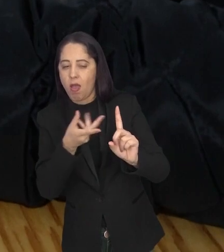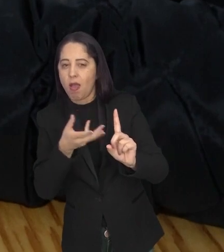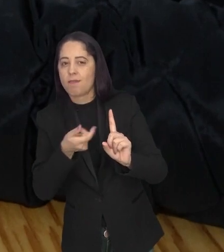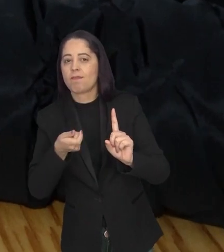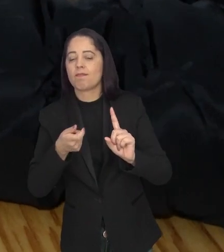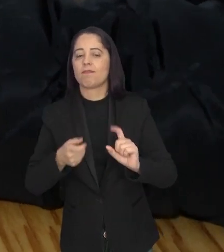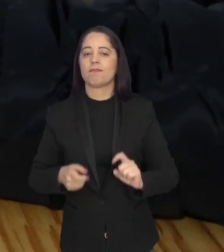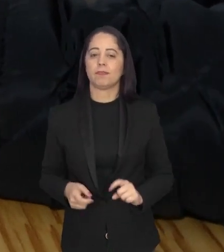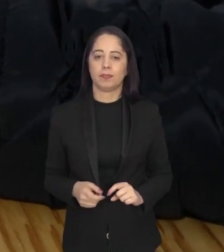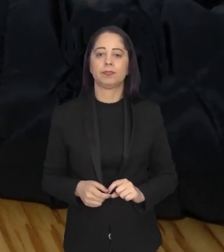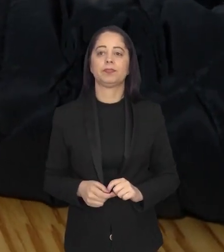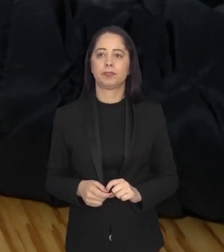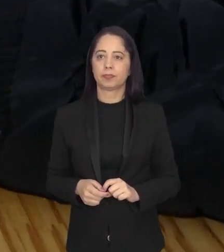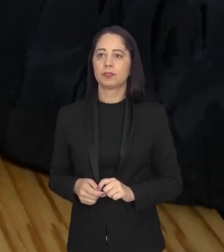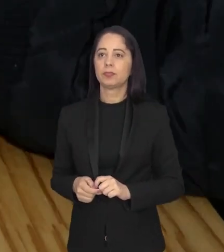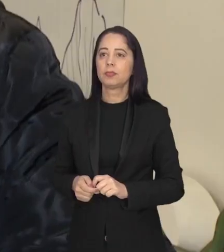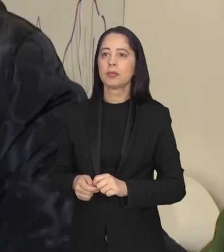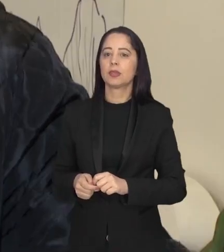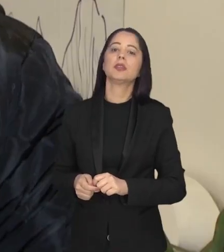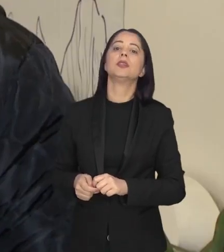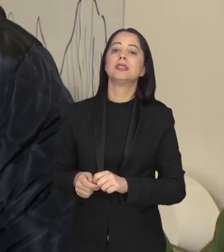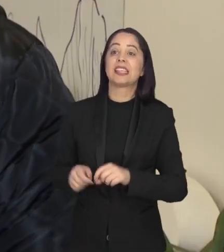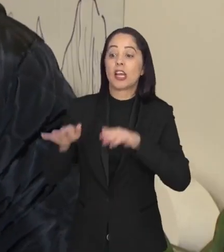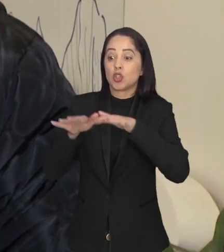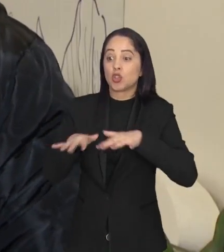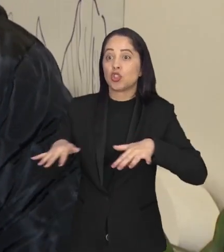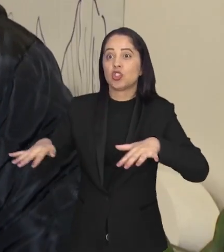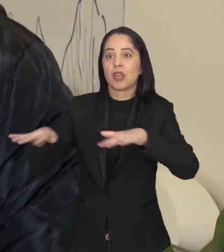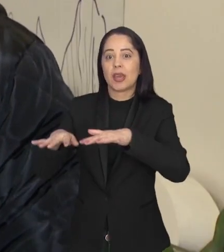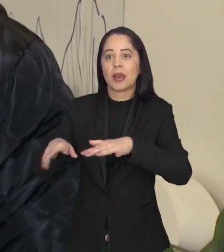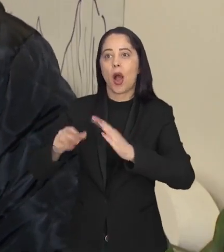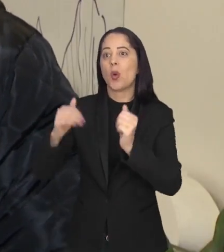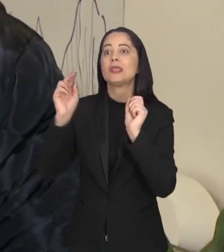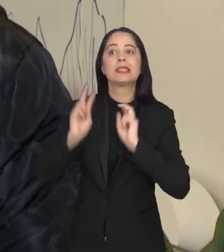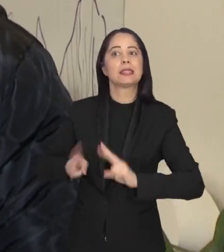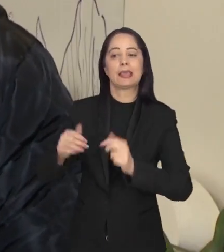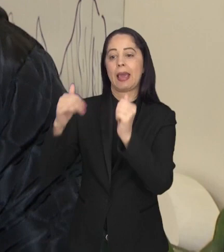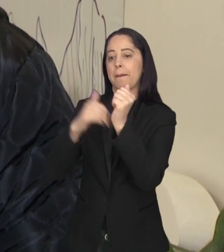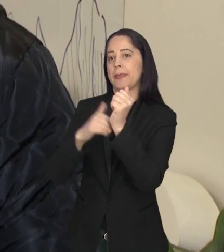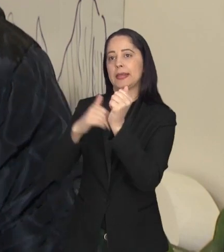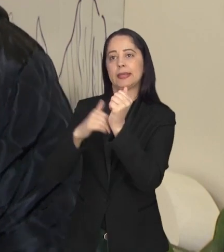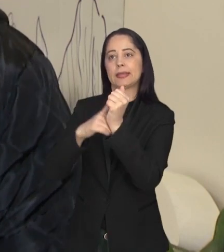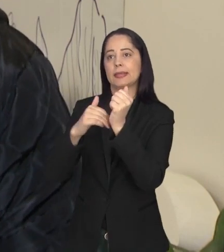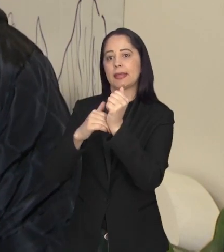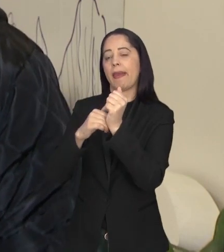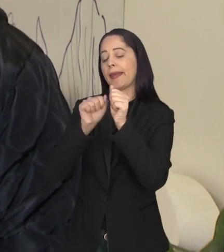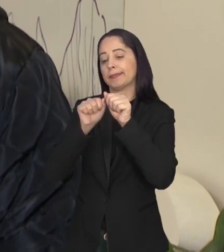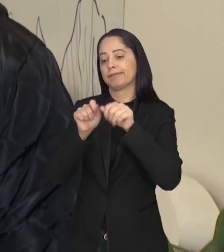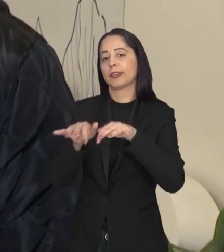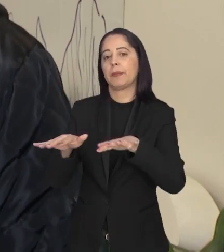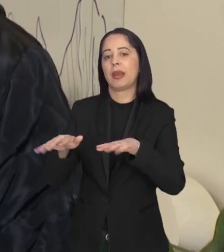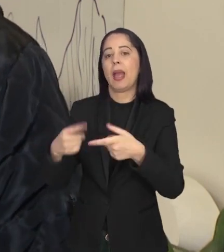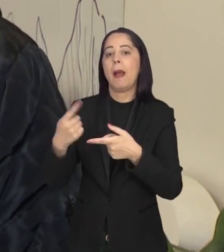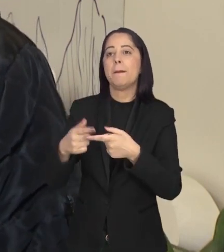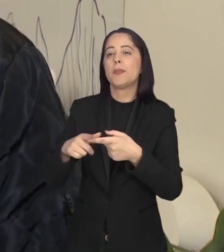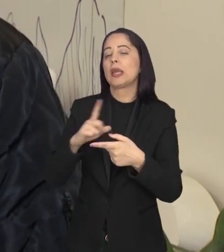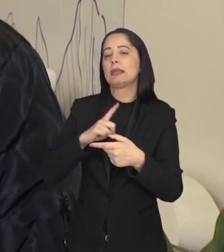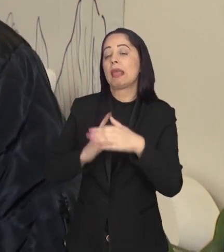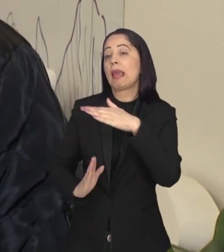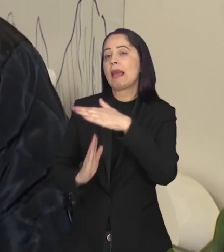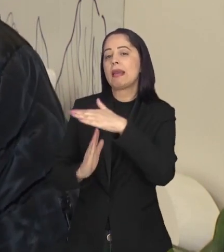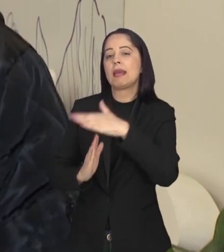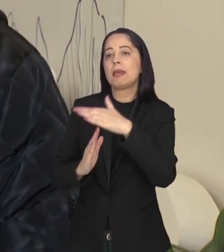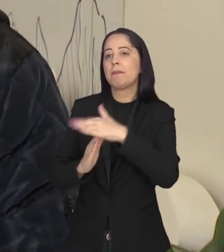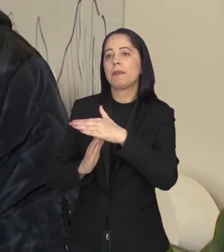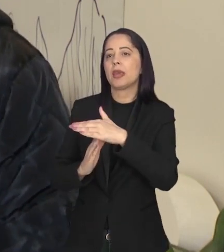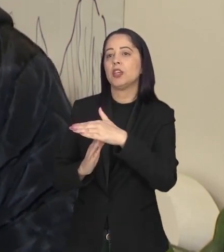para ter acesso às informações. De uma forma geral, nós compartilhamos senha com aplicações. Isso acontece porque nós temos